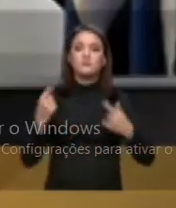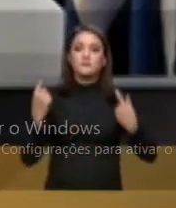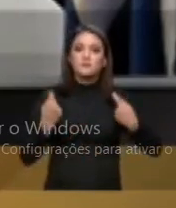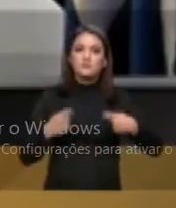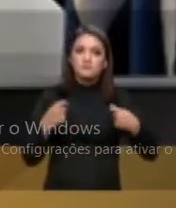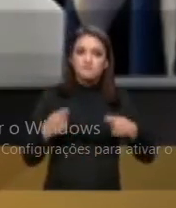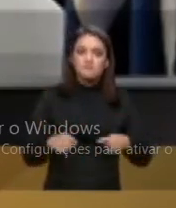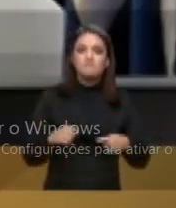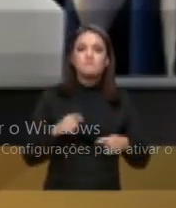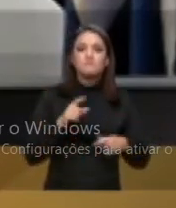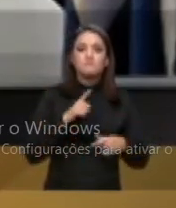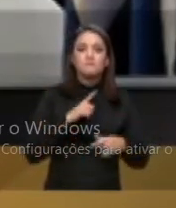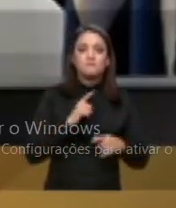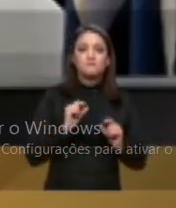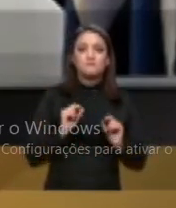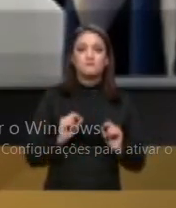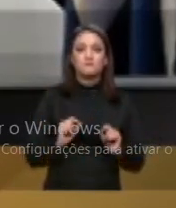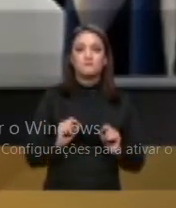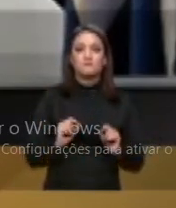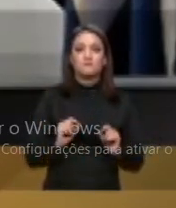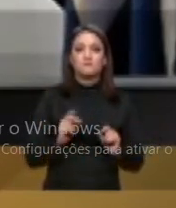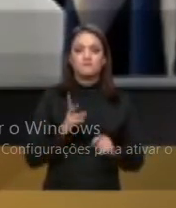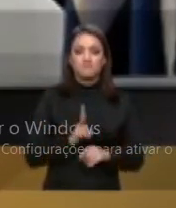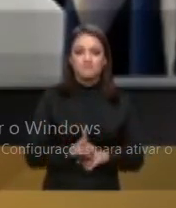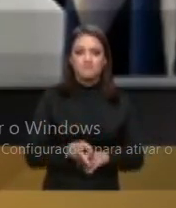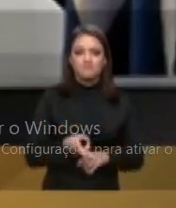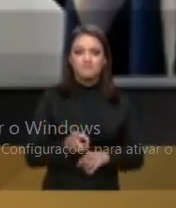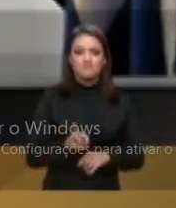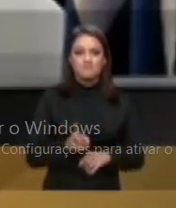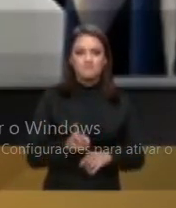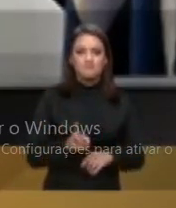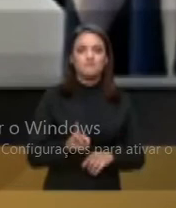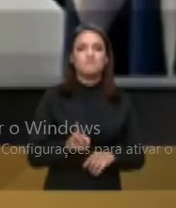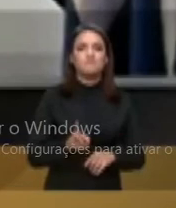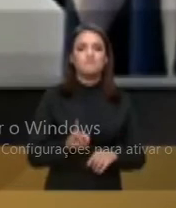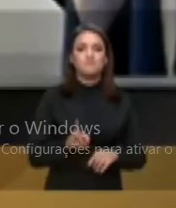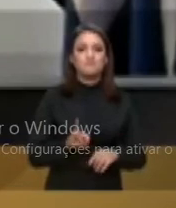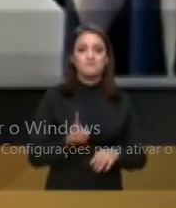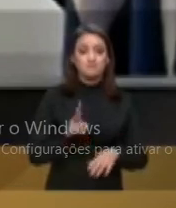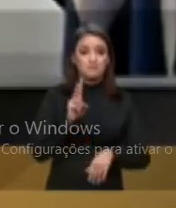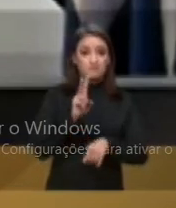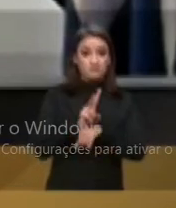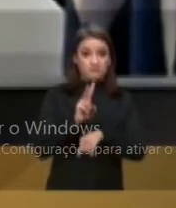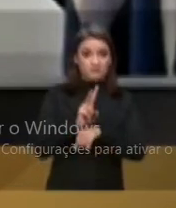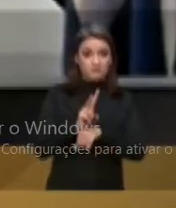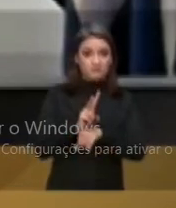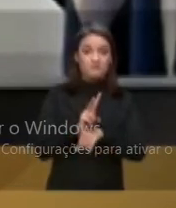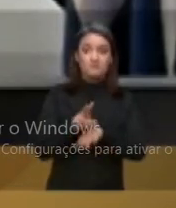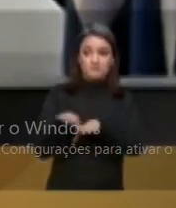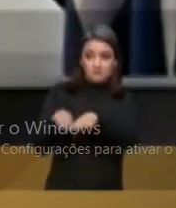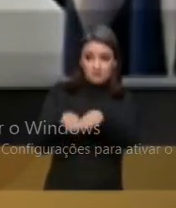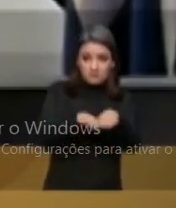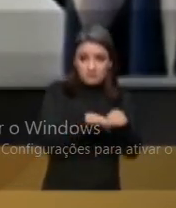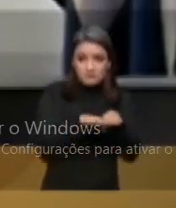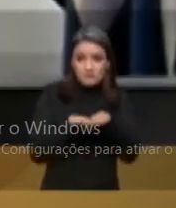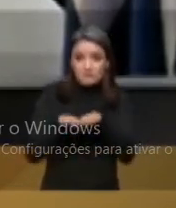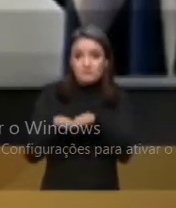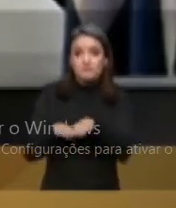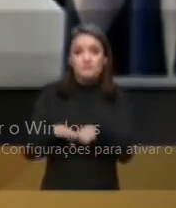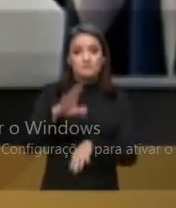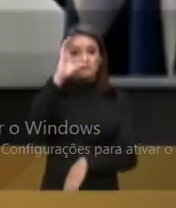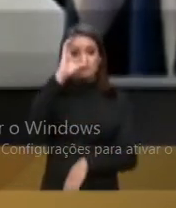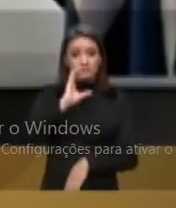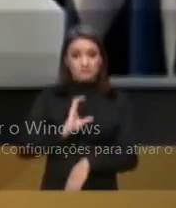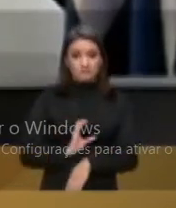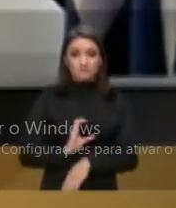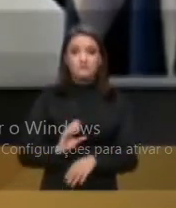pirâmide democrática deve, em princípio e sempre, preservar essa igualdade de todo